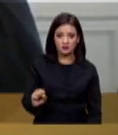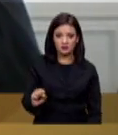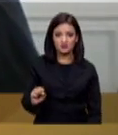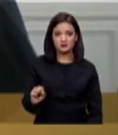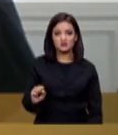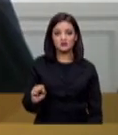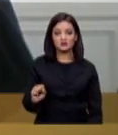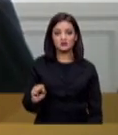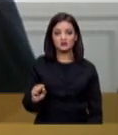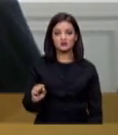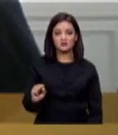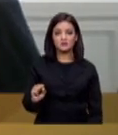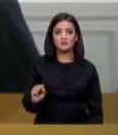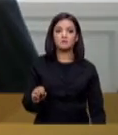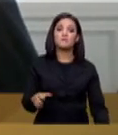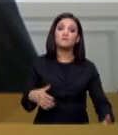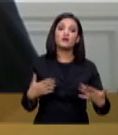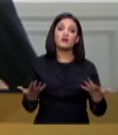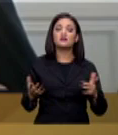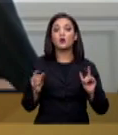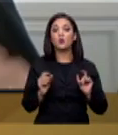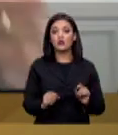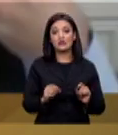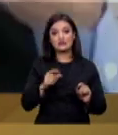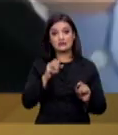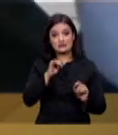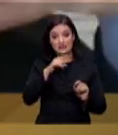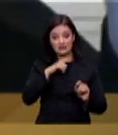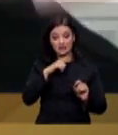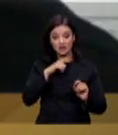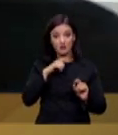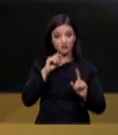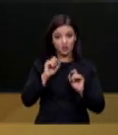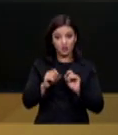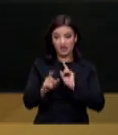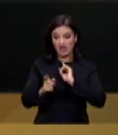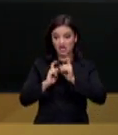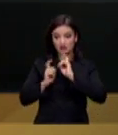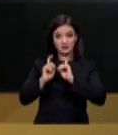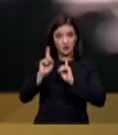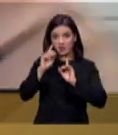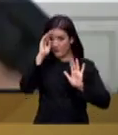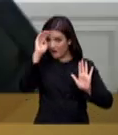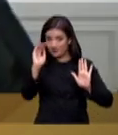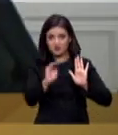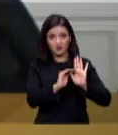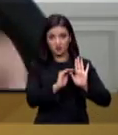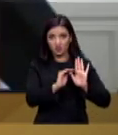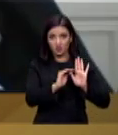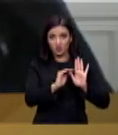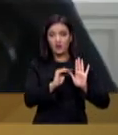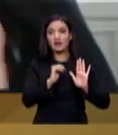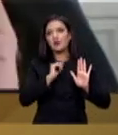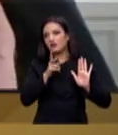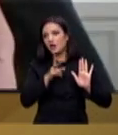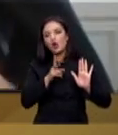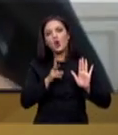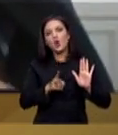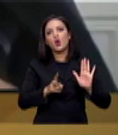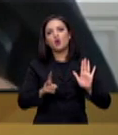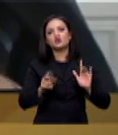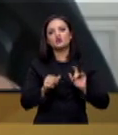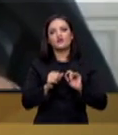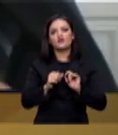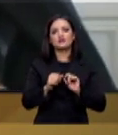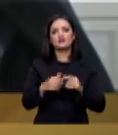volto a insistir que se houve desvio de finalidade prorrogando as leis, e não é, parece